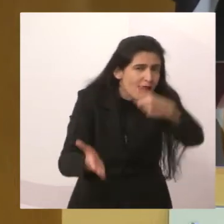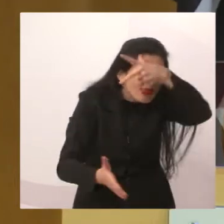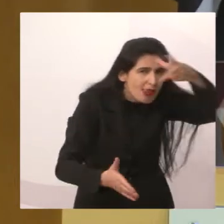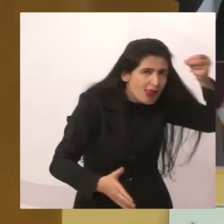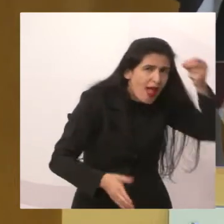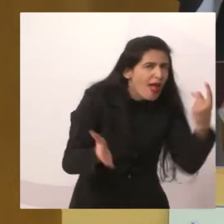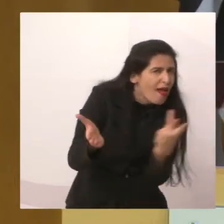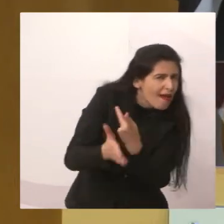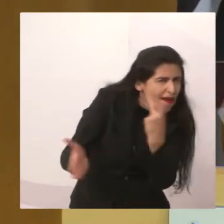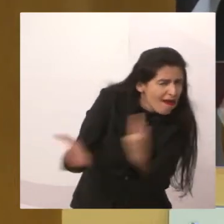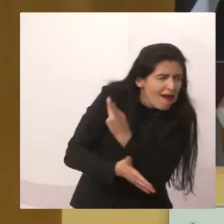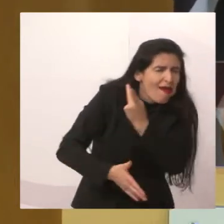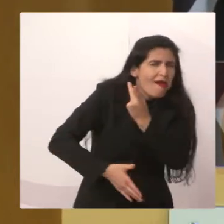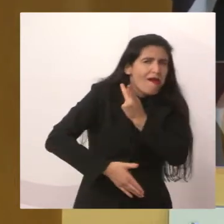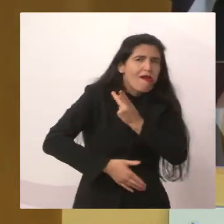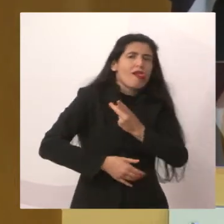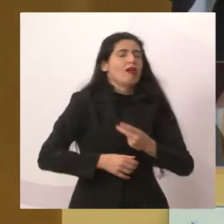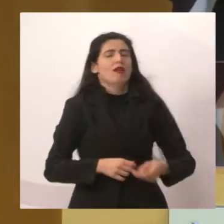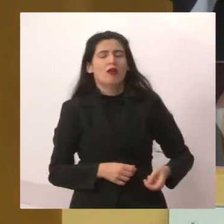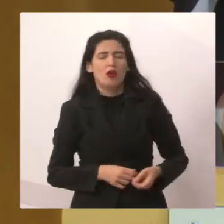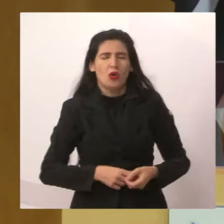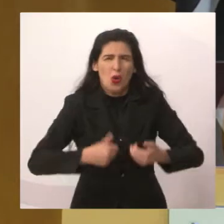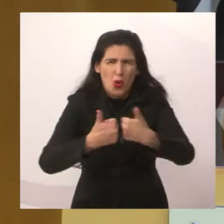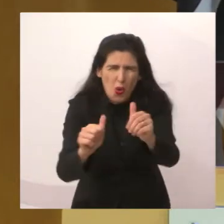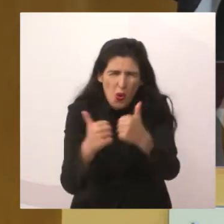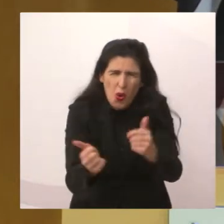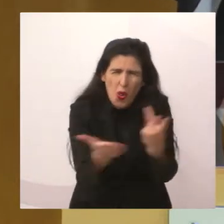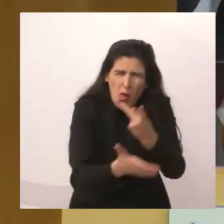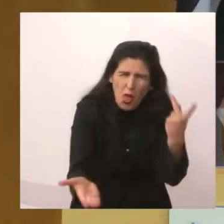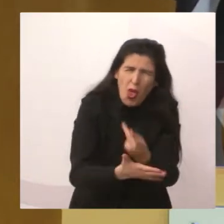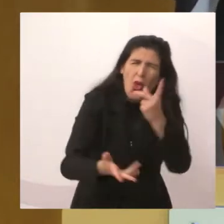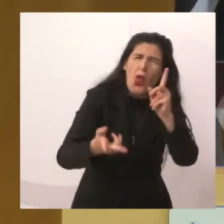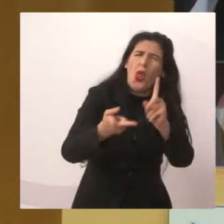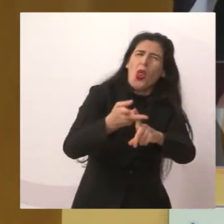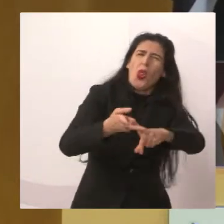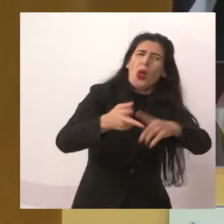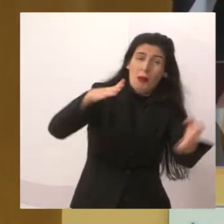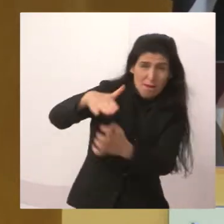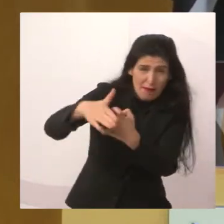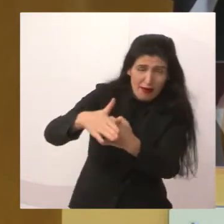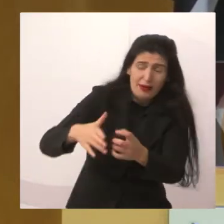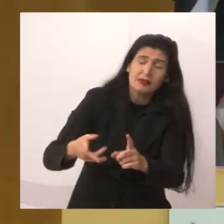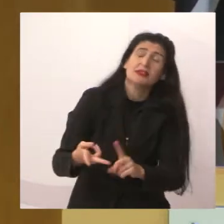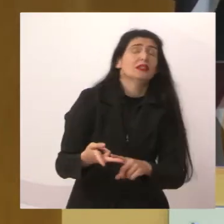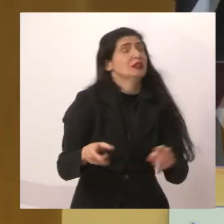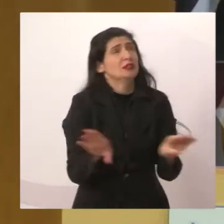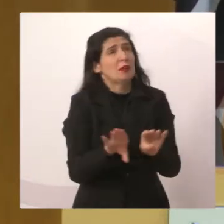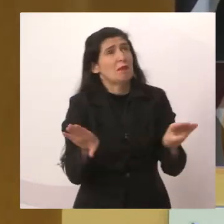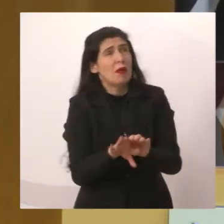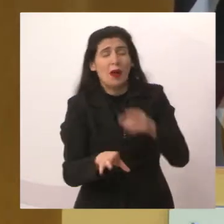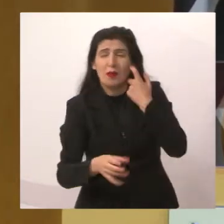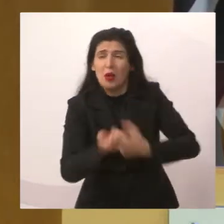de trânsito, gastos irregulares com funcionalismo, resultado econômico equivocado,